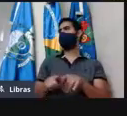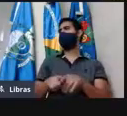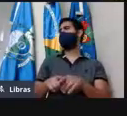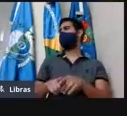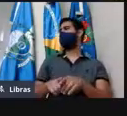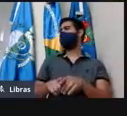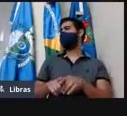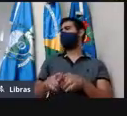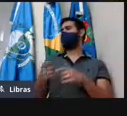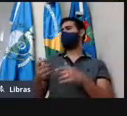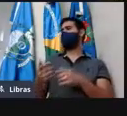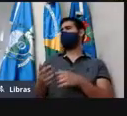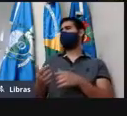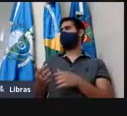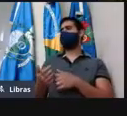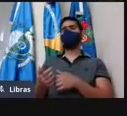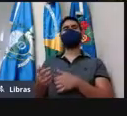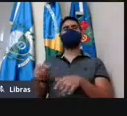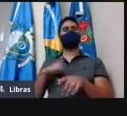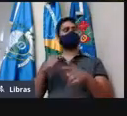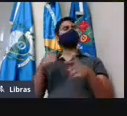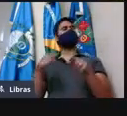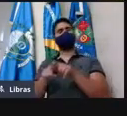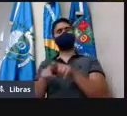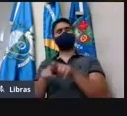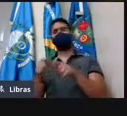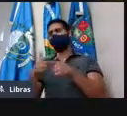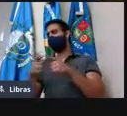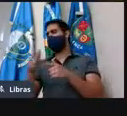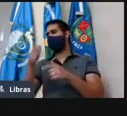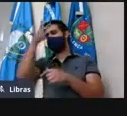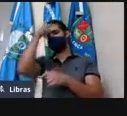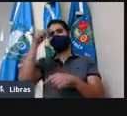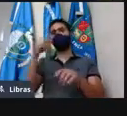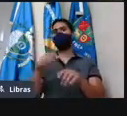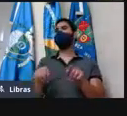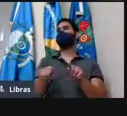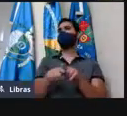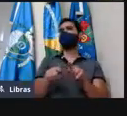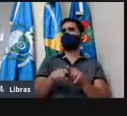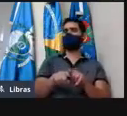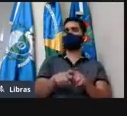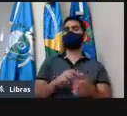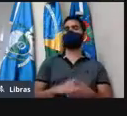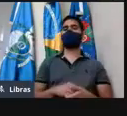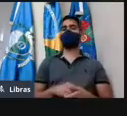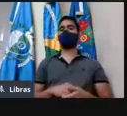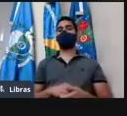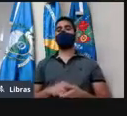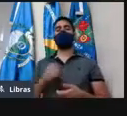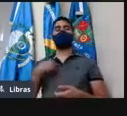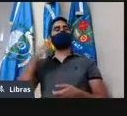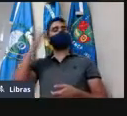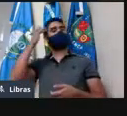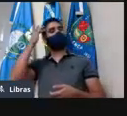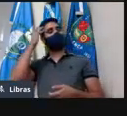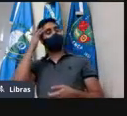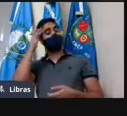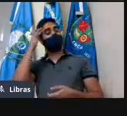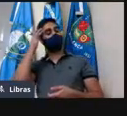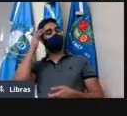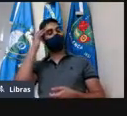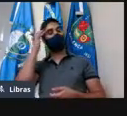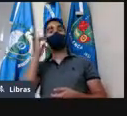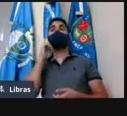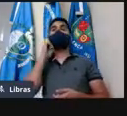prefeitura numa pandemia, numa crise financeira e numa crise política. Então, eu acho que a gente colocar a cidade